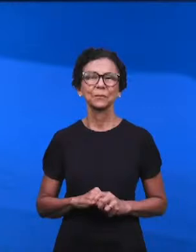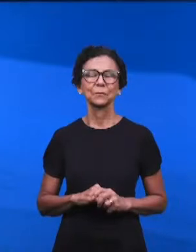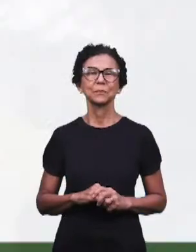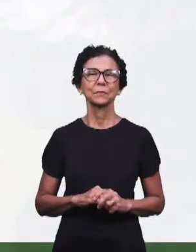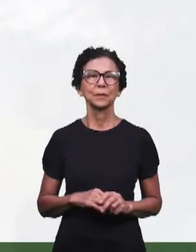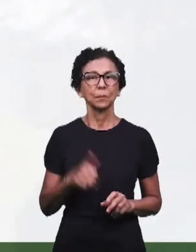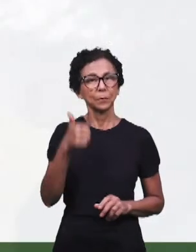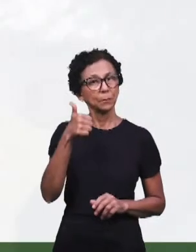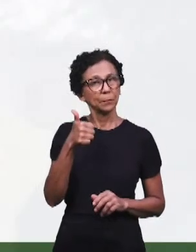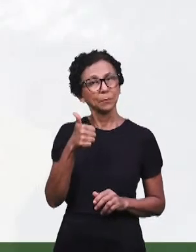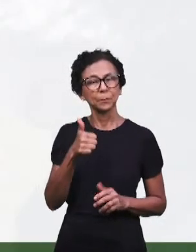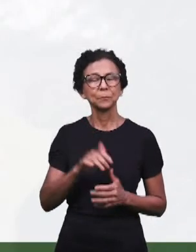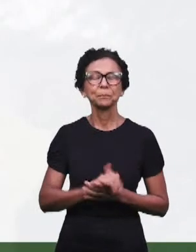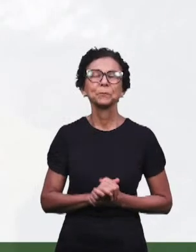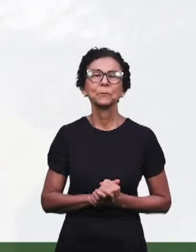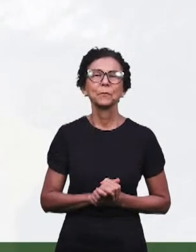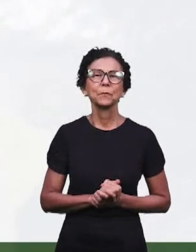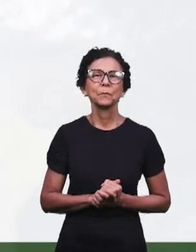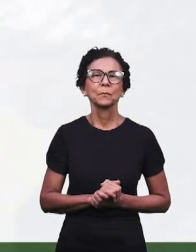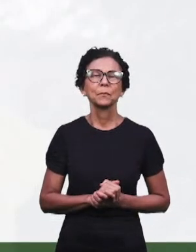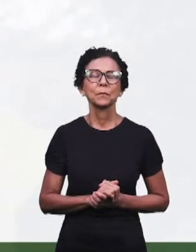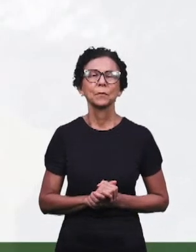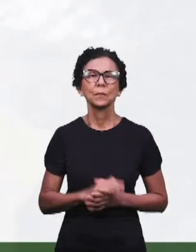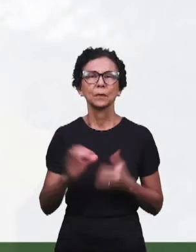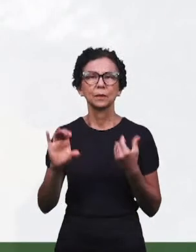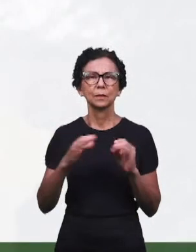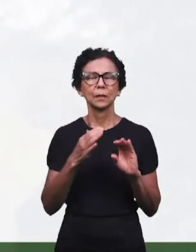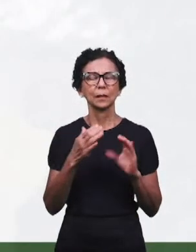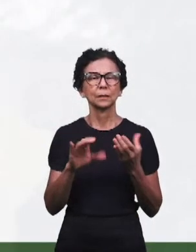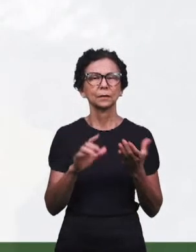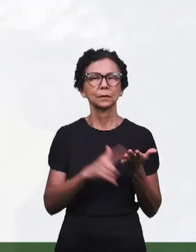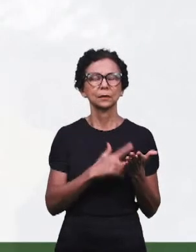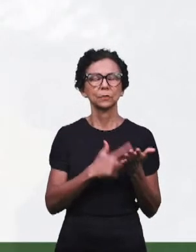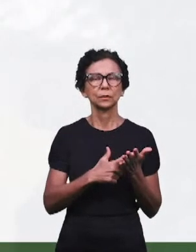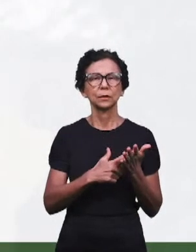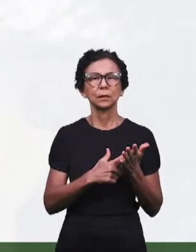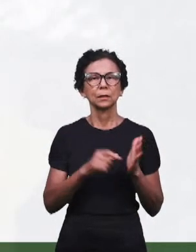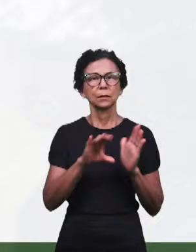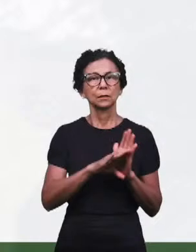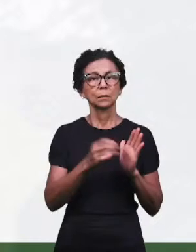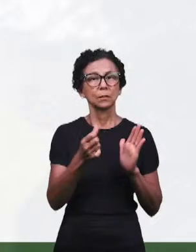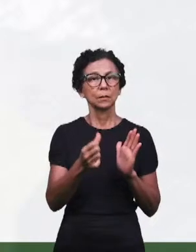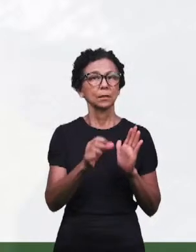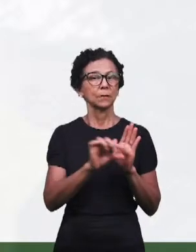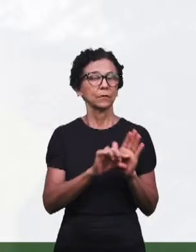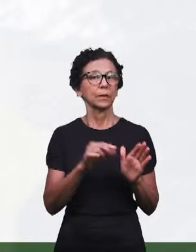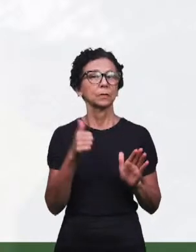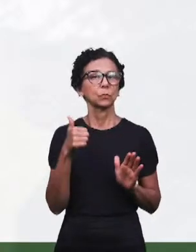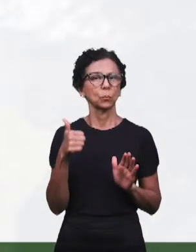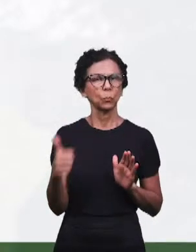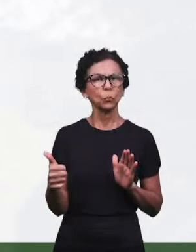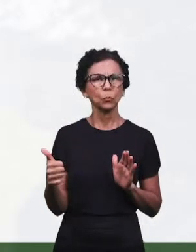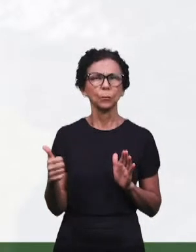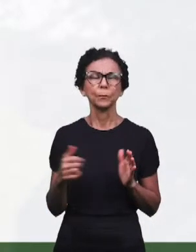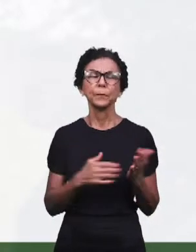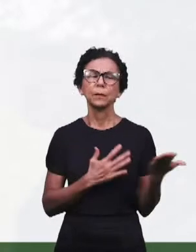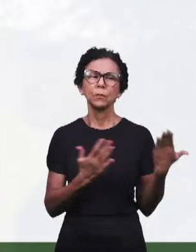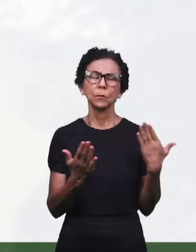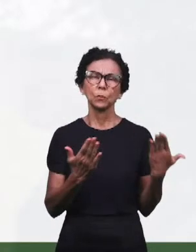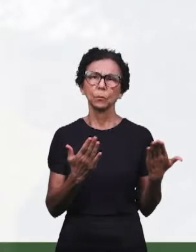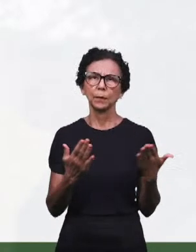diz assim: lendo Cantares, capítulo 6, verso 1, faça a comparação com o que está escrito em Mateus,